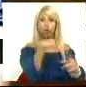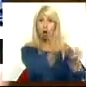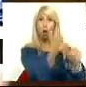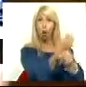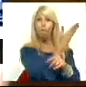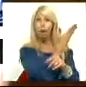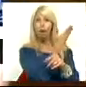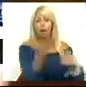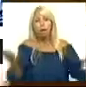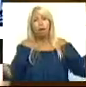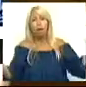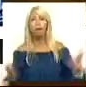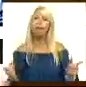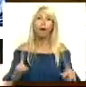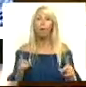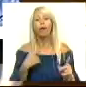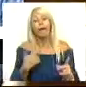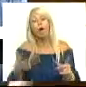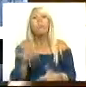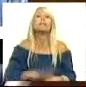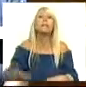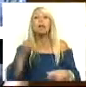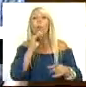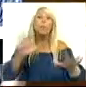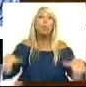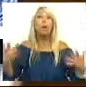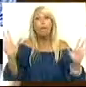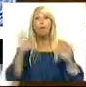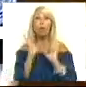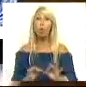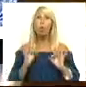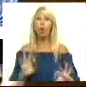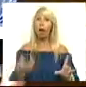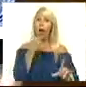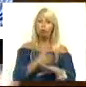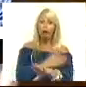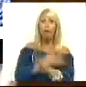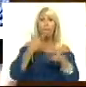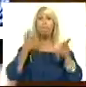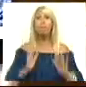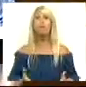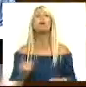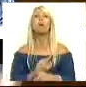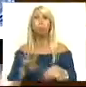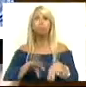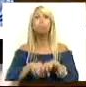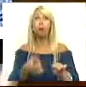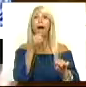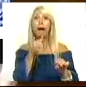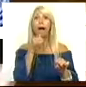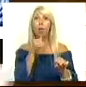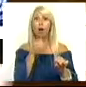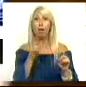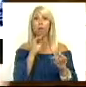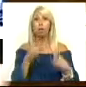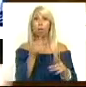eu estou aqui a pôr uma situação hipotética, mas são cautelas que nós temos que ter, porque a degradação da água potável é um